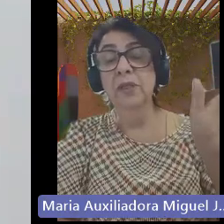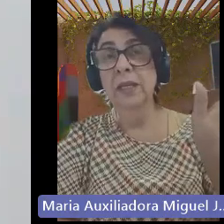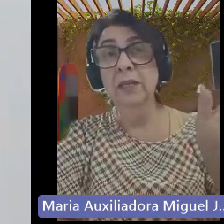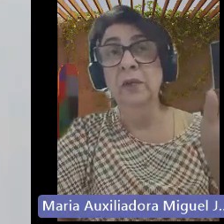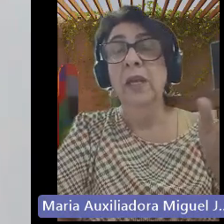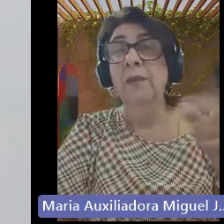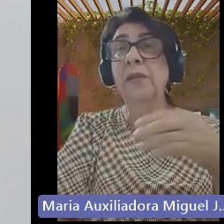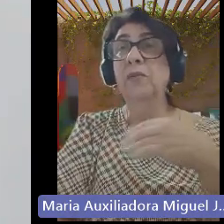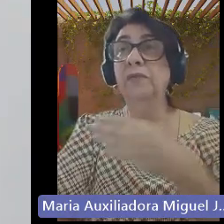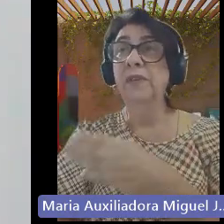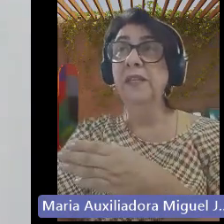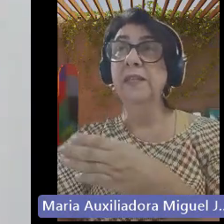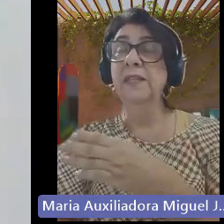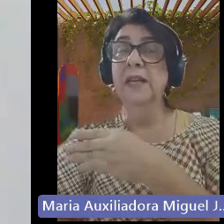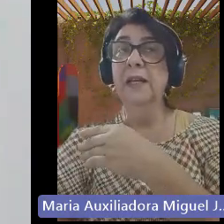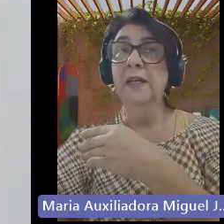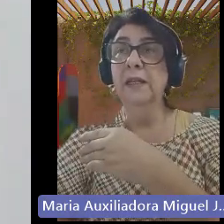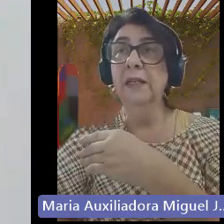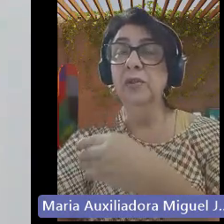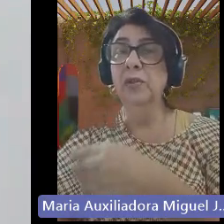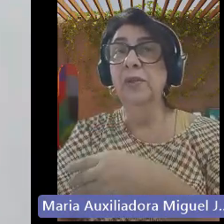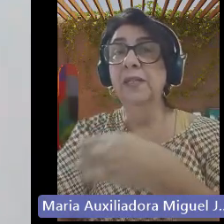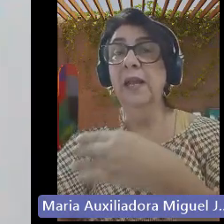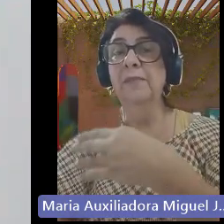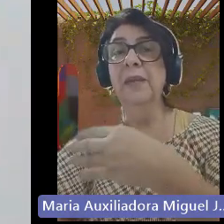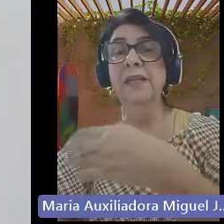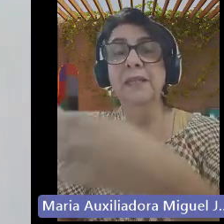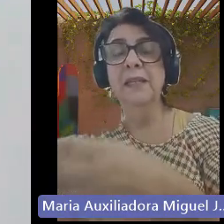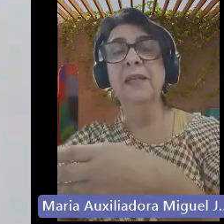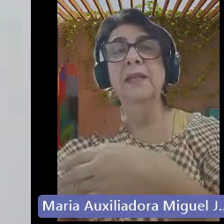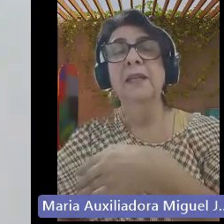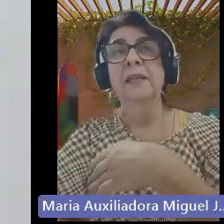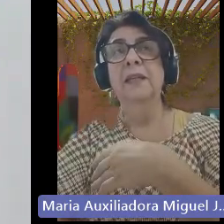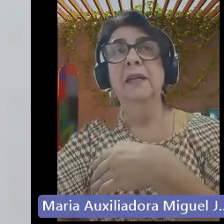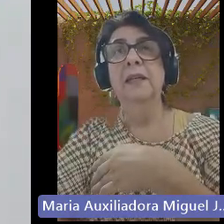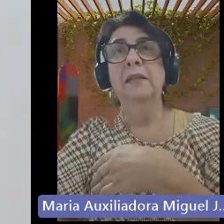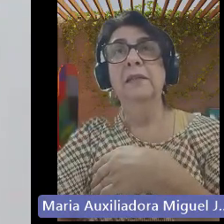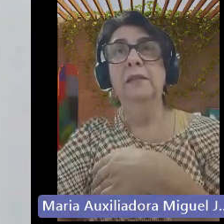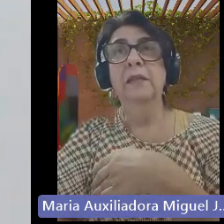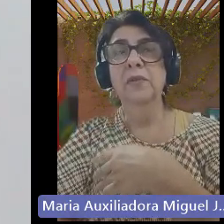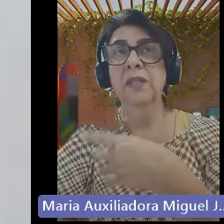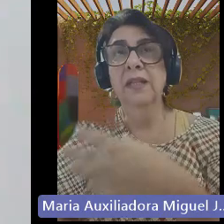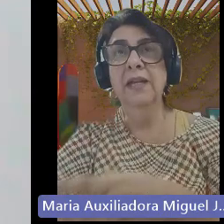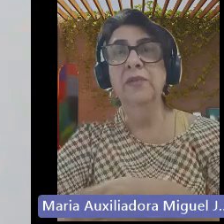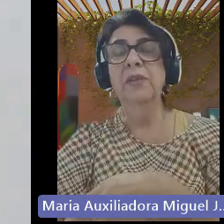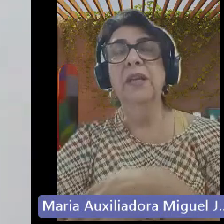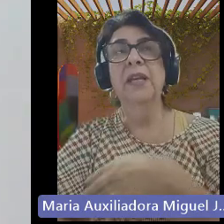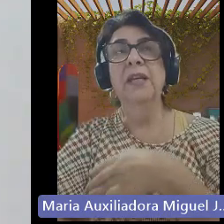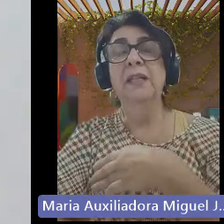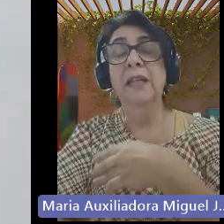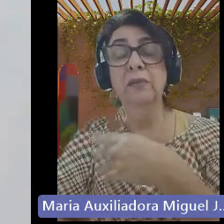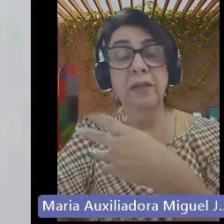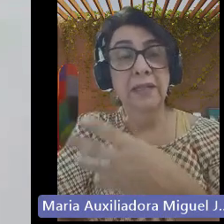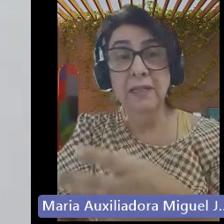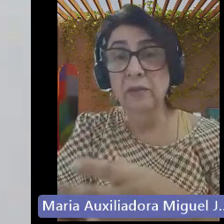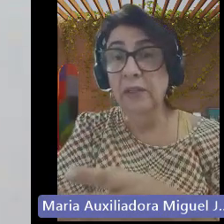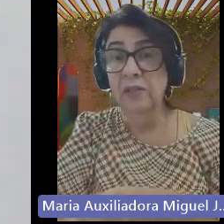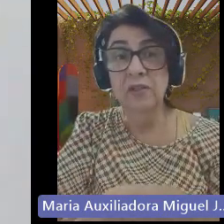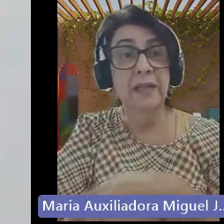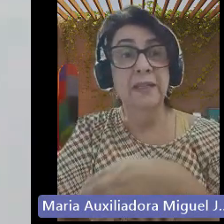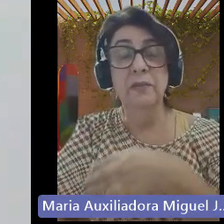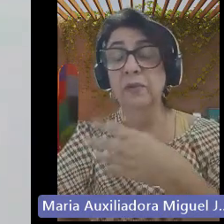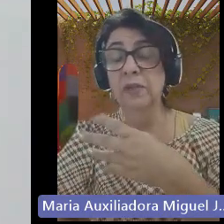esse modelo, mas com vistas a questões A, B e C da sociedade moderna, da